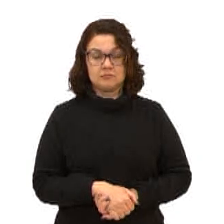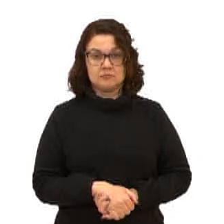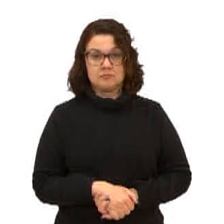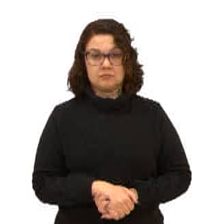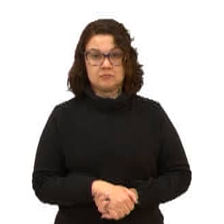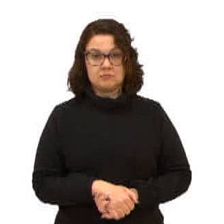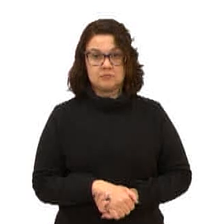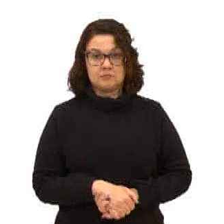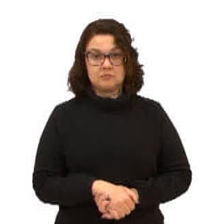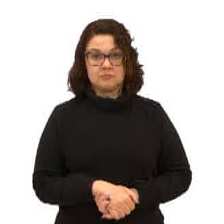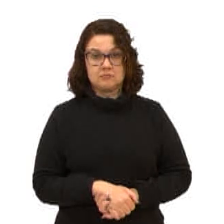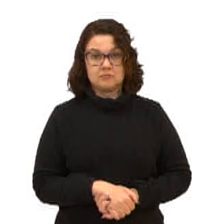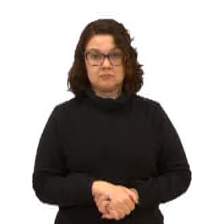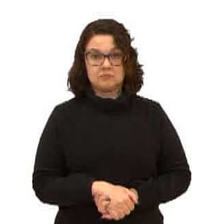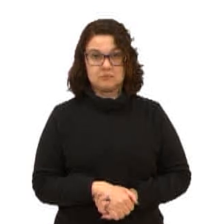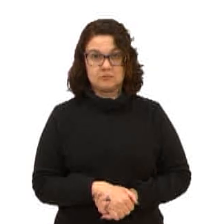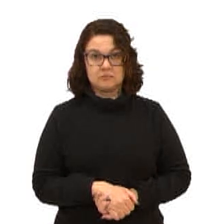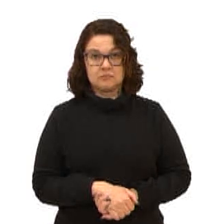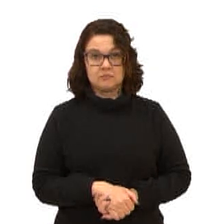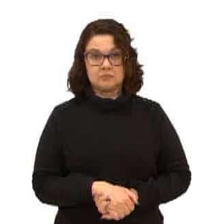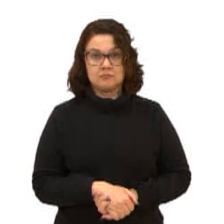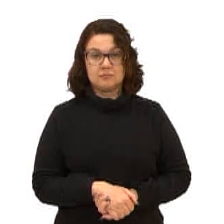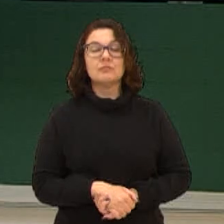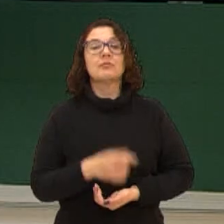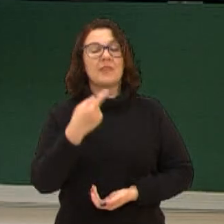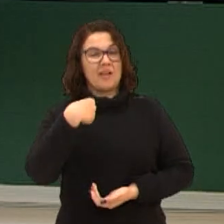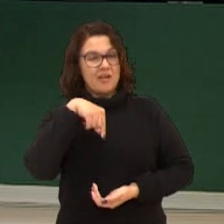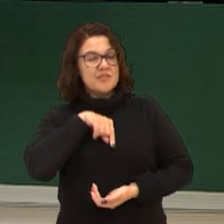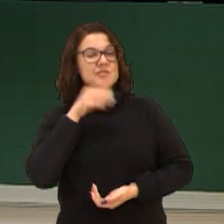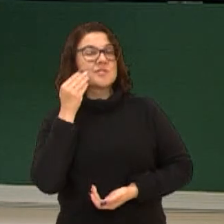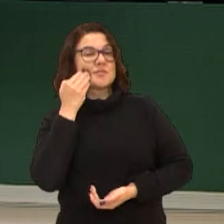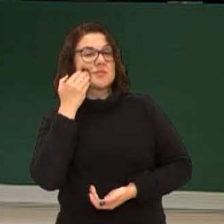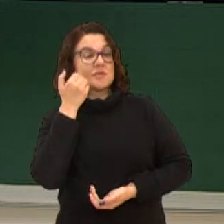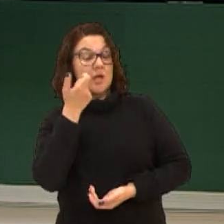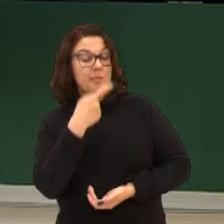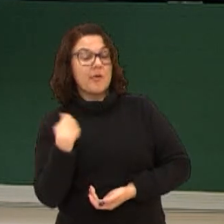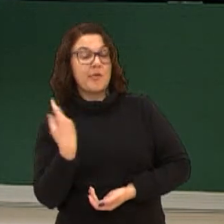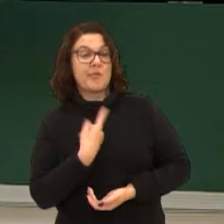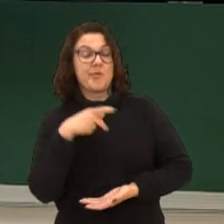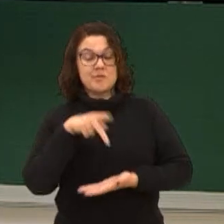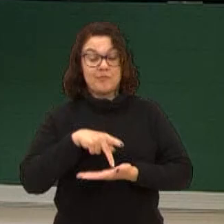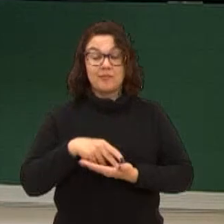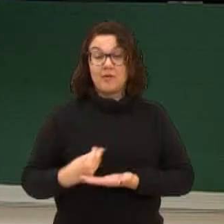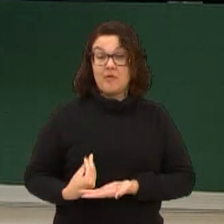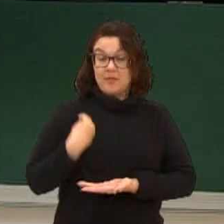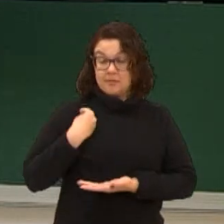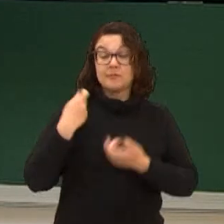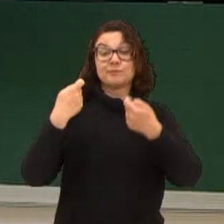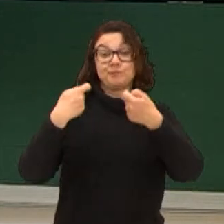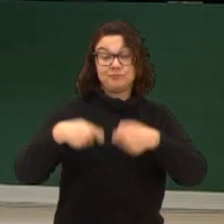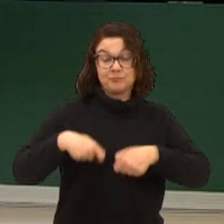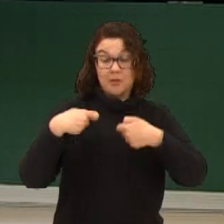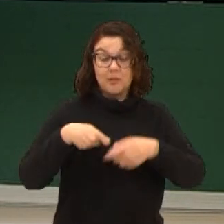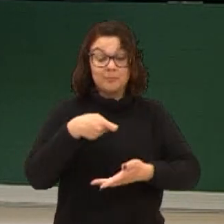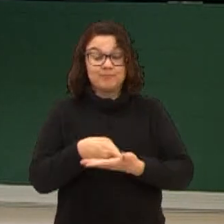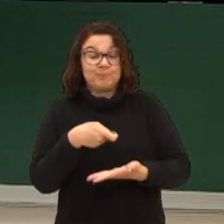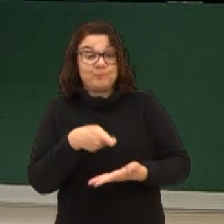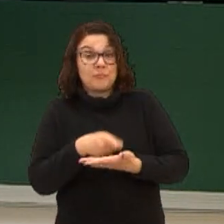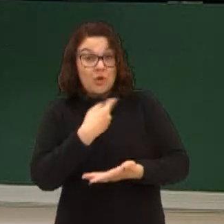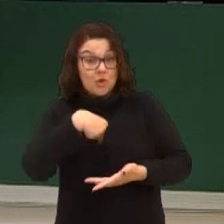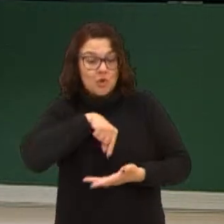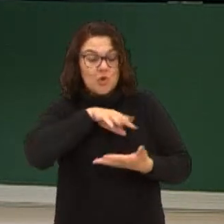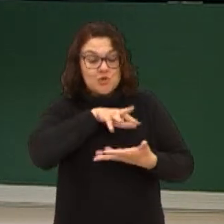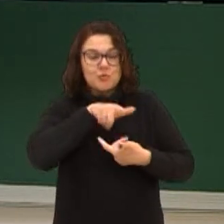dentro da realidade atual. Então, a gente sabe que a nossa realidade, ela exige de nós. Nós vivemos em um